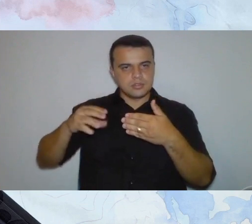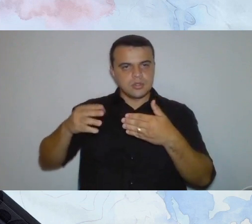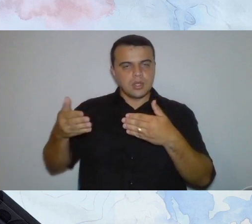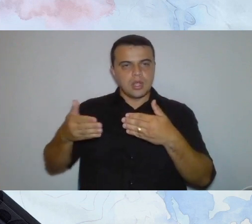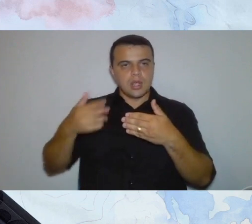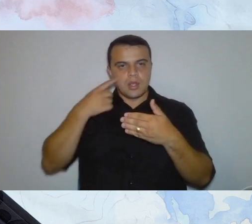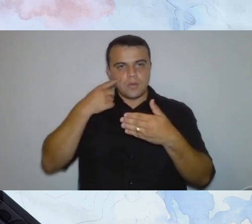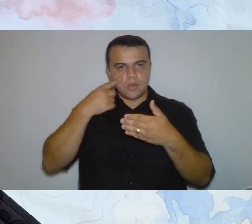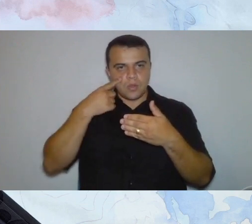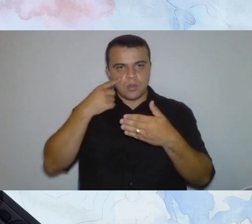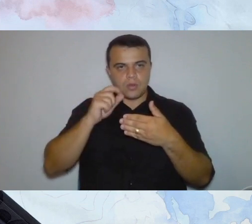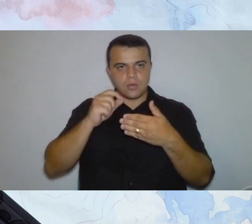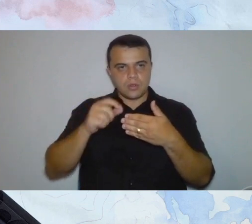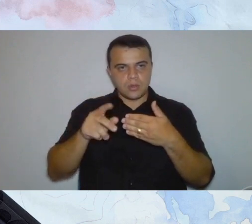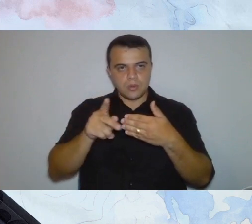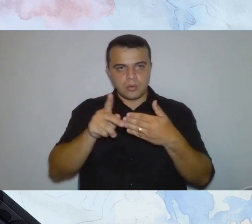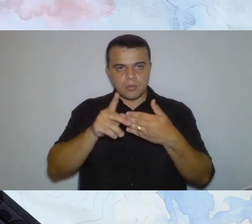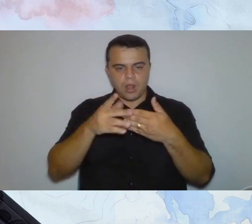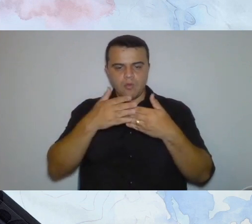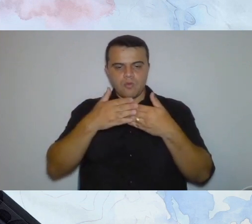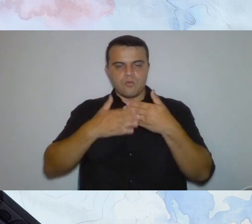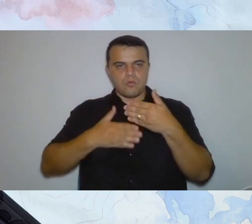justamente o fundo